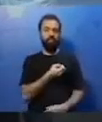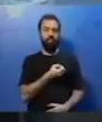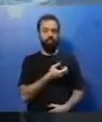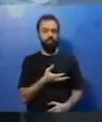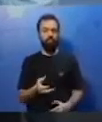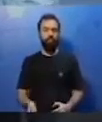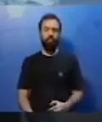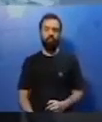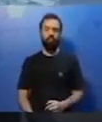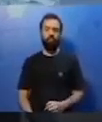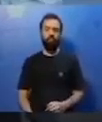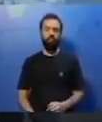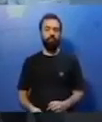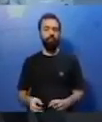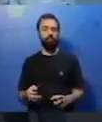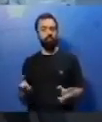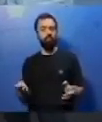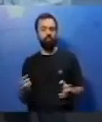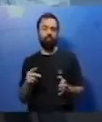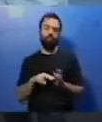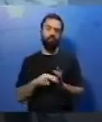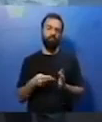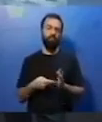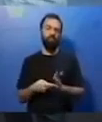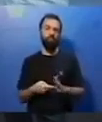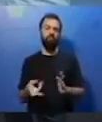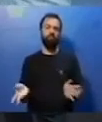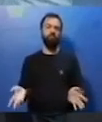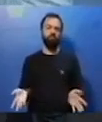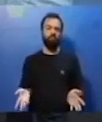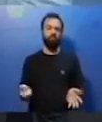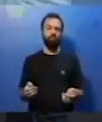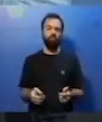racionais, o que são racionais,